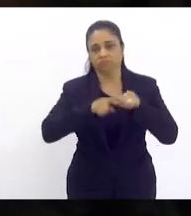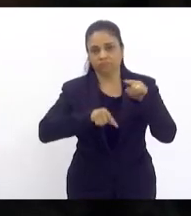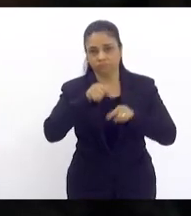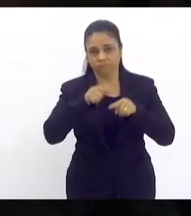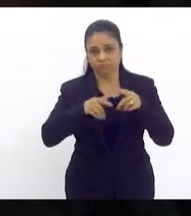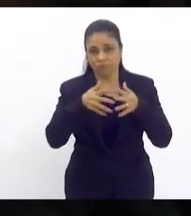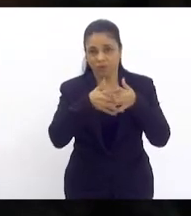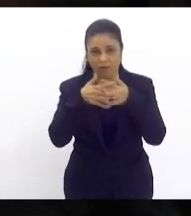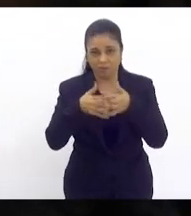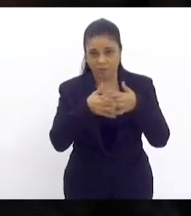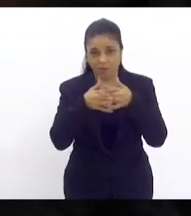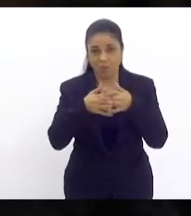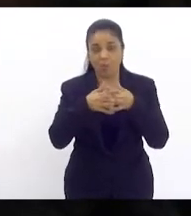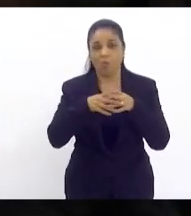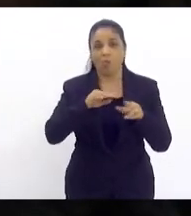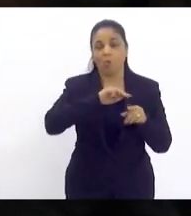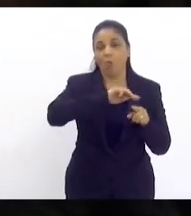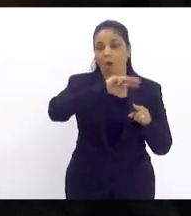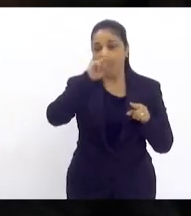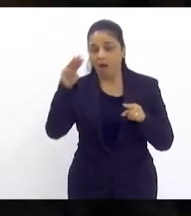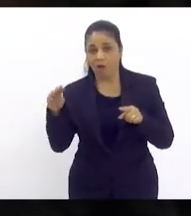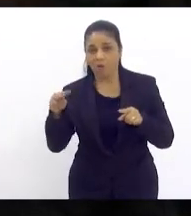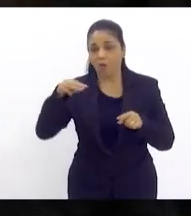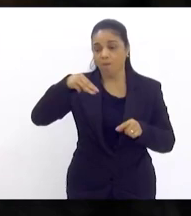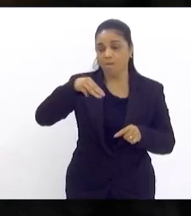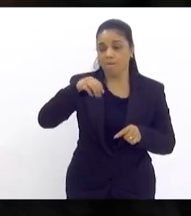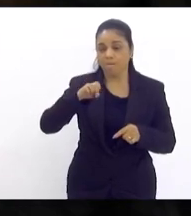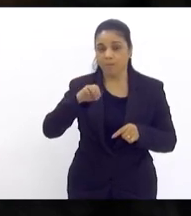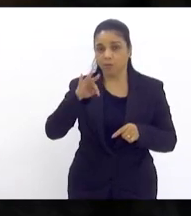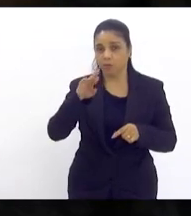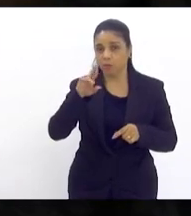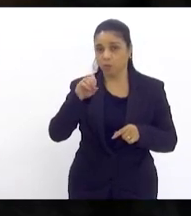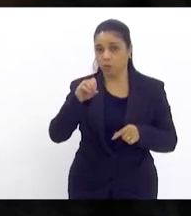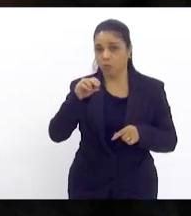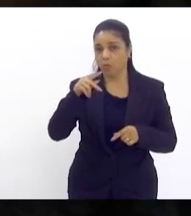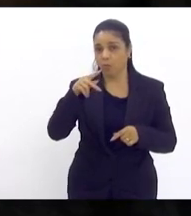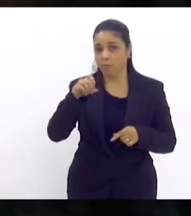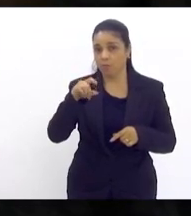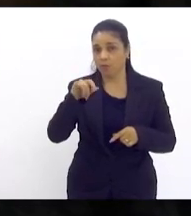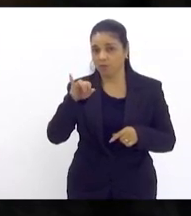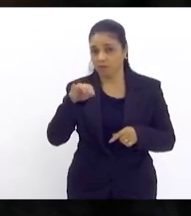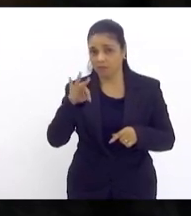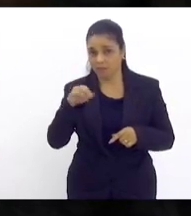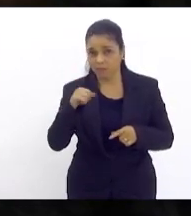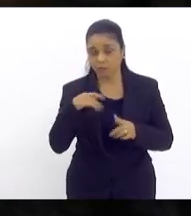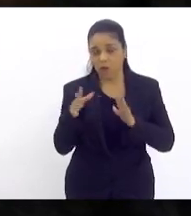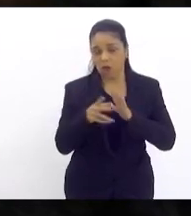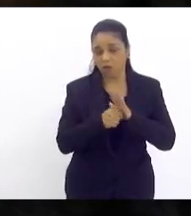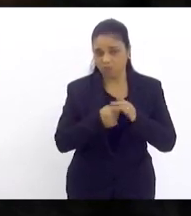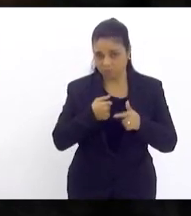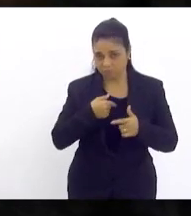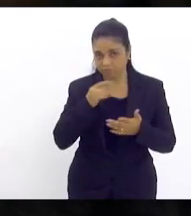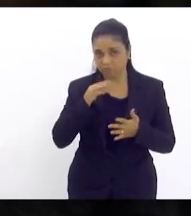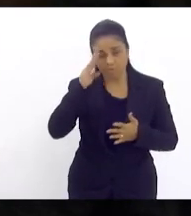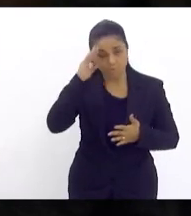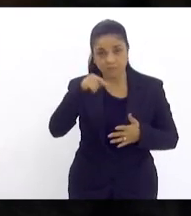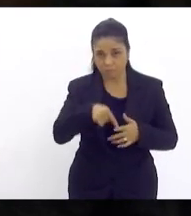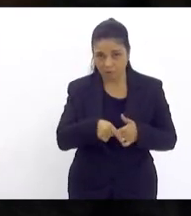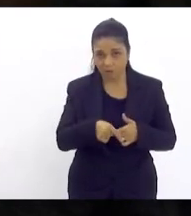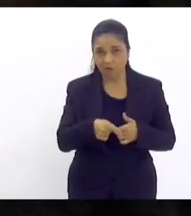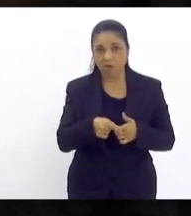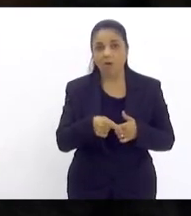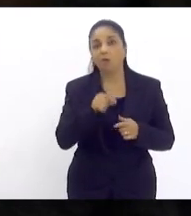o arco Metropolitano onde tinha altos índices Mas quem de quem era a tutela do arco